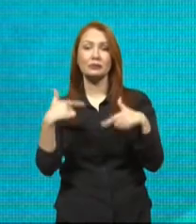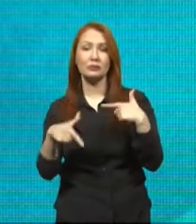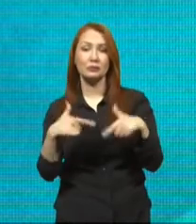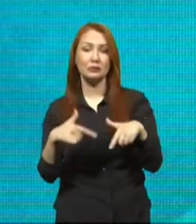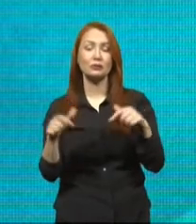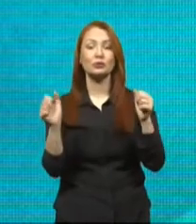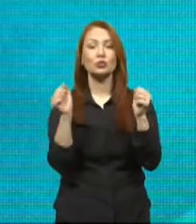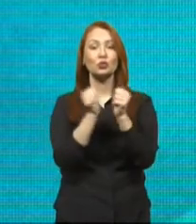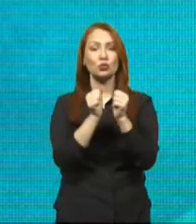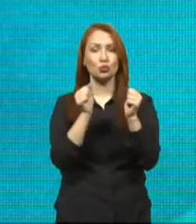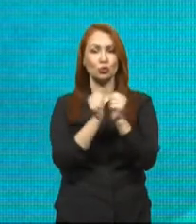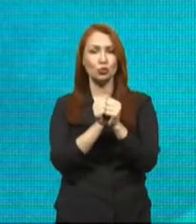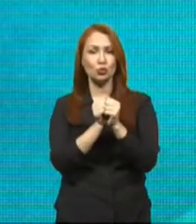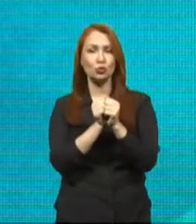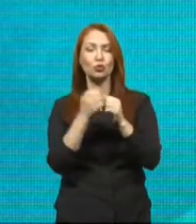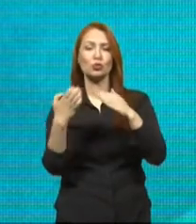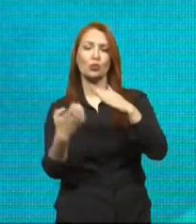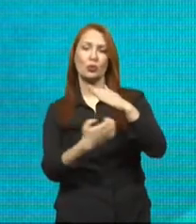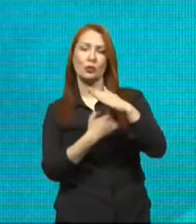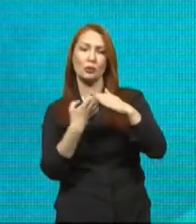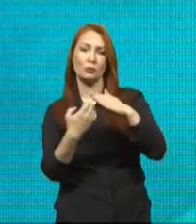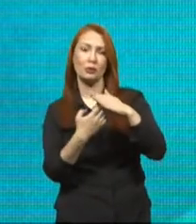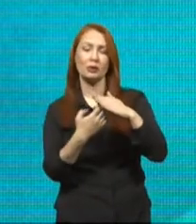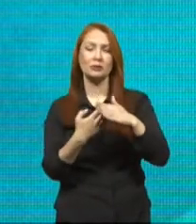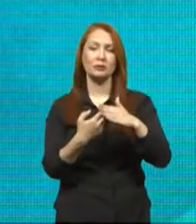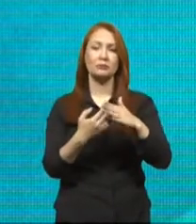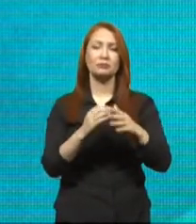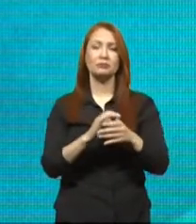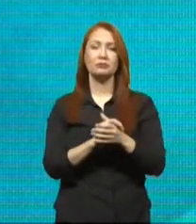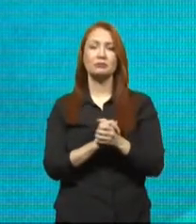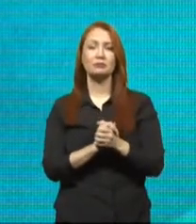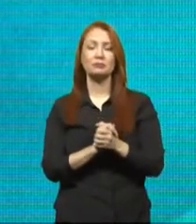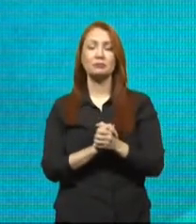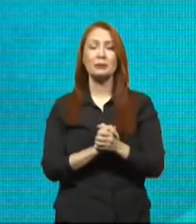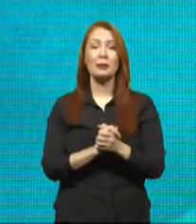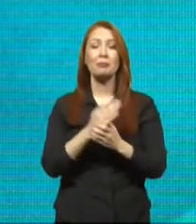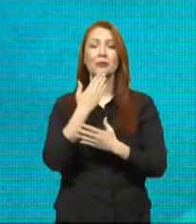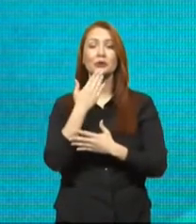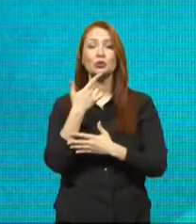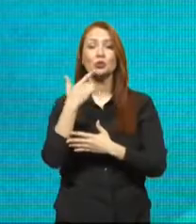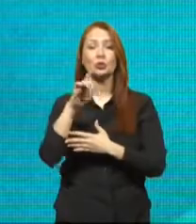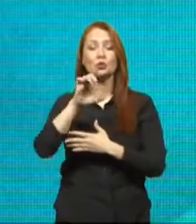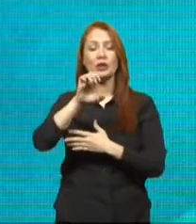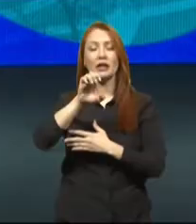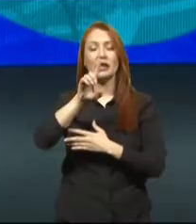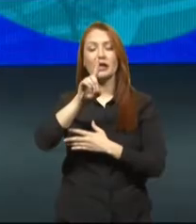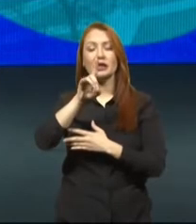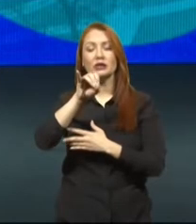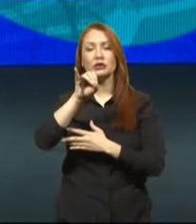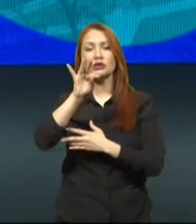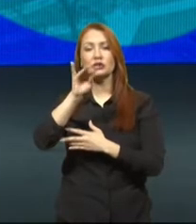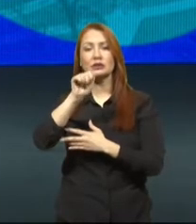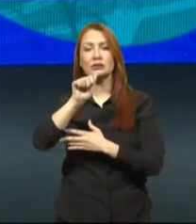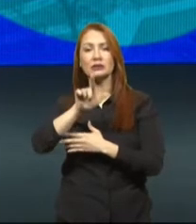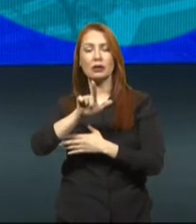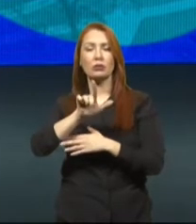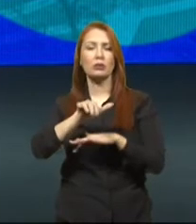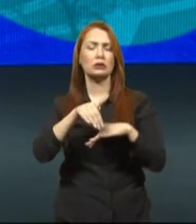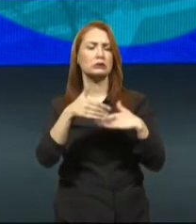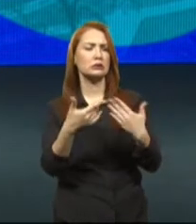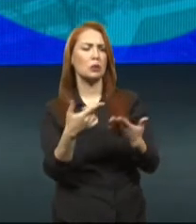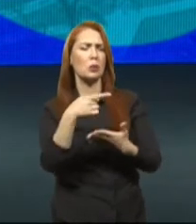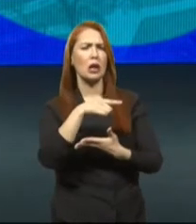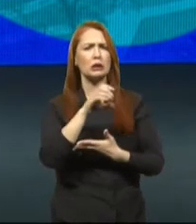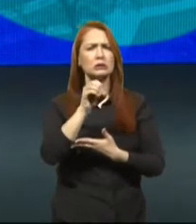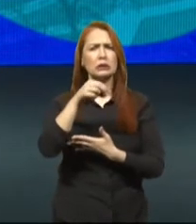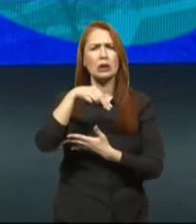recurso depois num outro edital, por exemplo, ou num outro projeto, né? Que legal. E essa ONG, ela tem que participar de algum conselho? Ela tem que